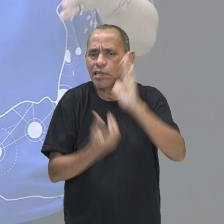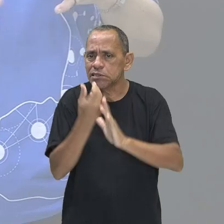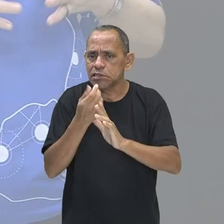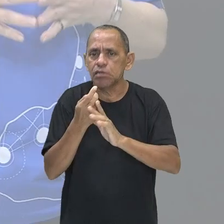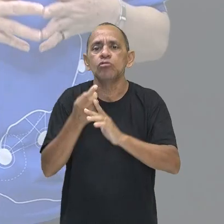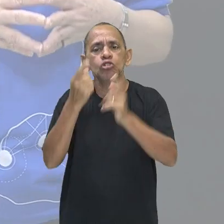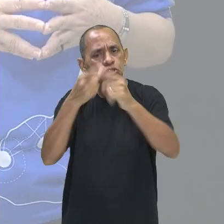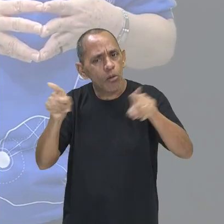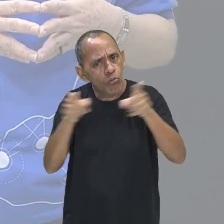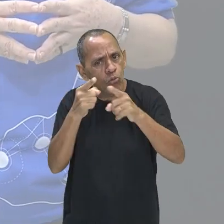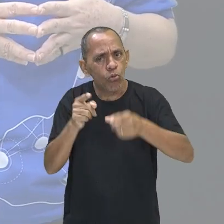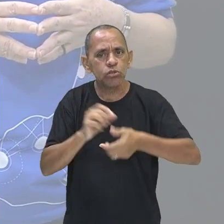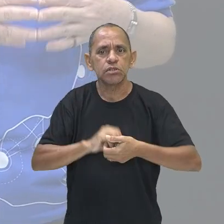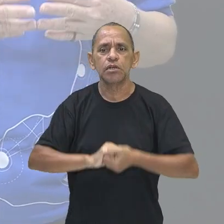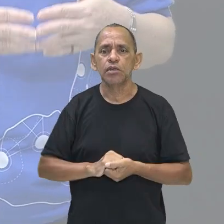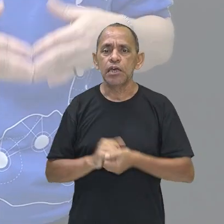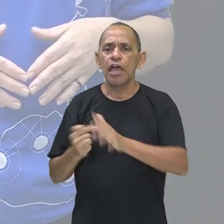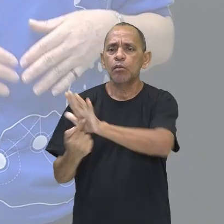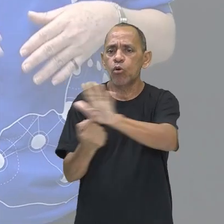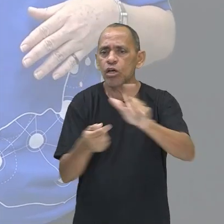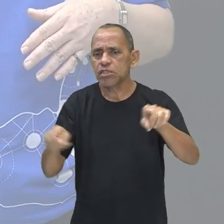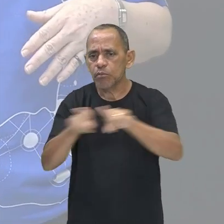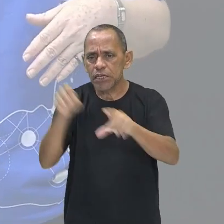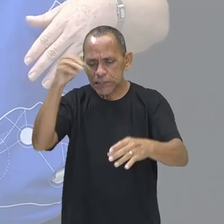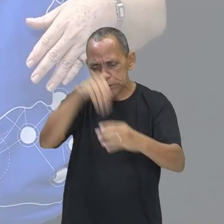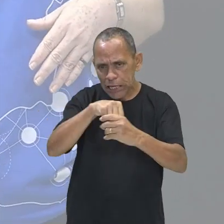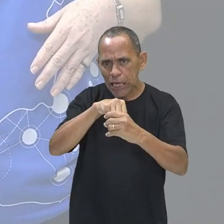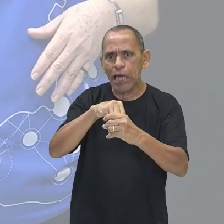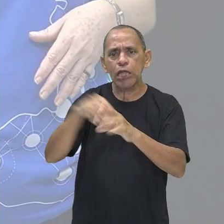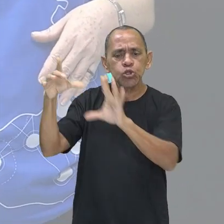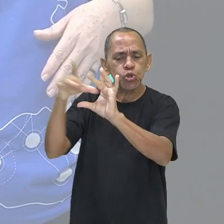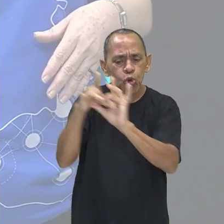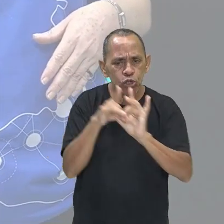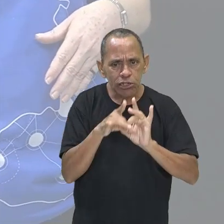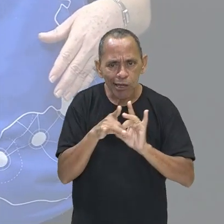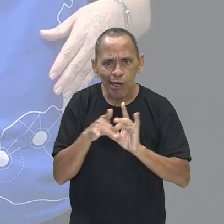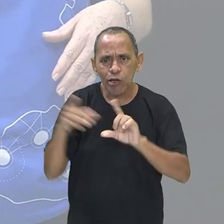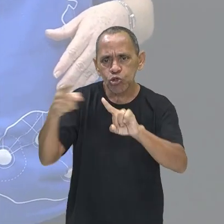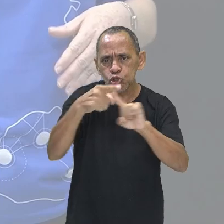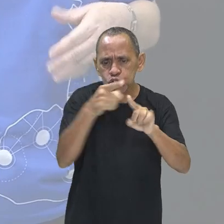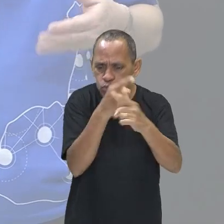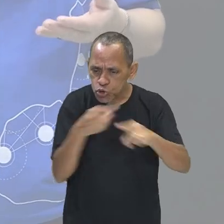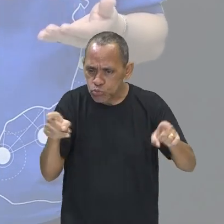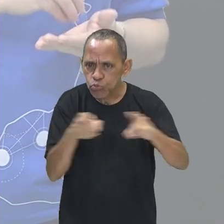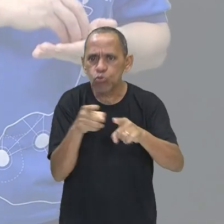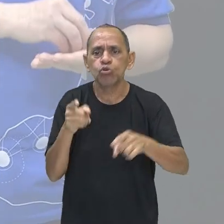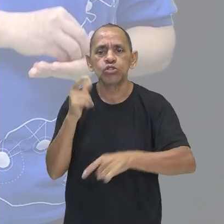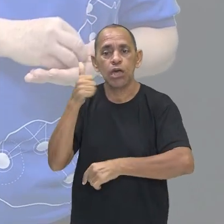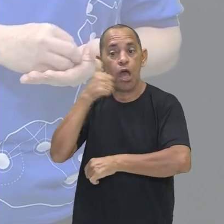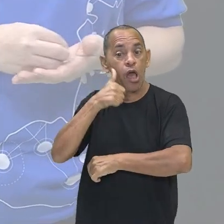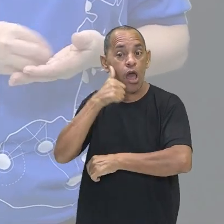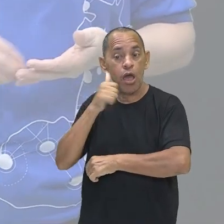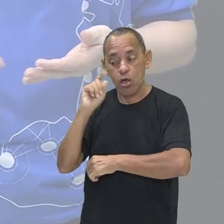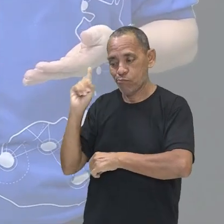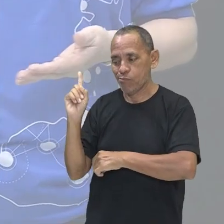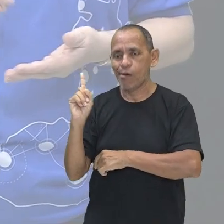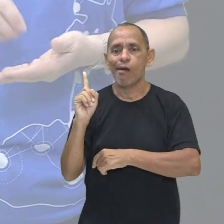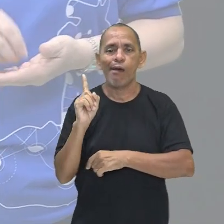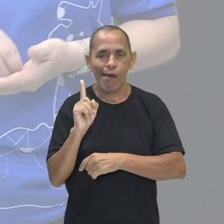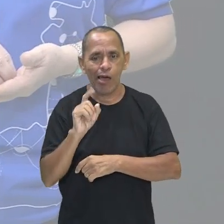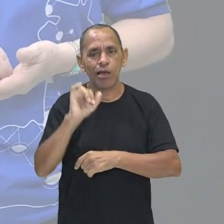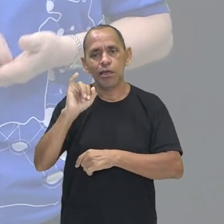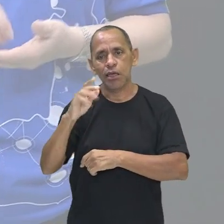trazer, dentro desse contexto da Garota de Ipanema, do estilo, da forma como os cantores, né,